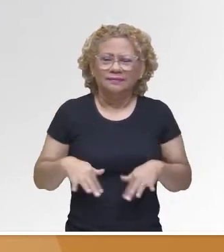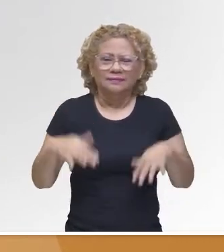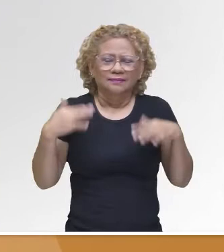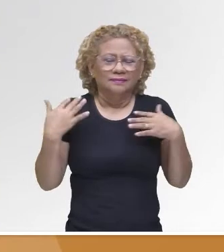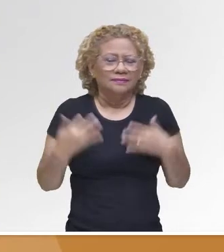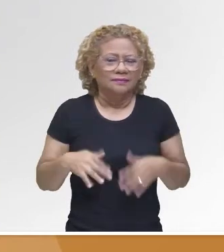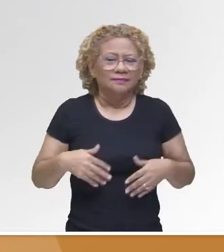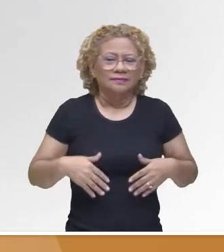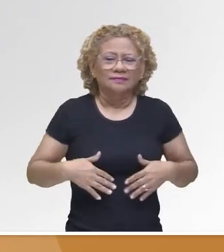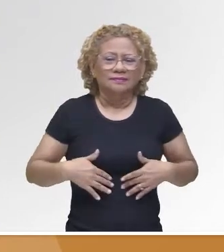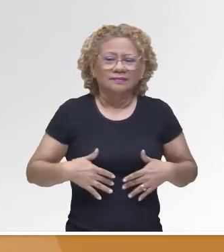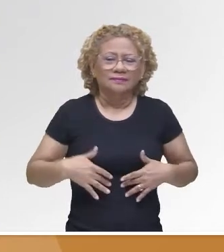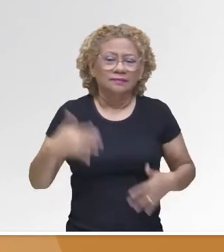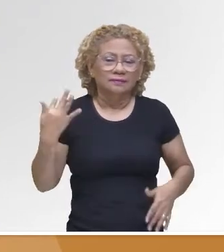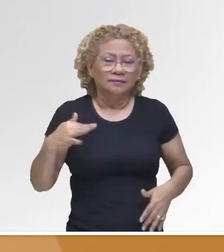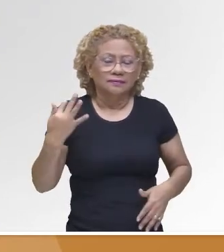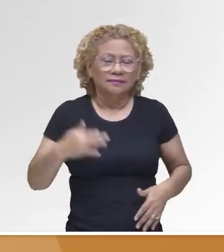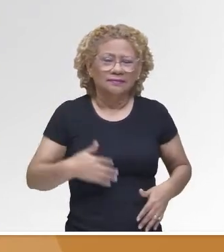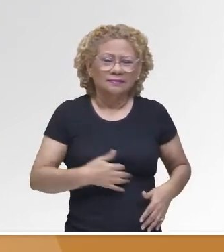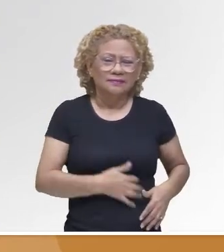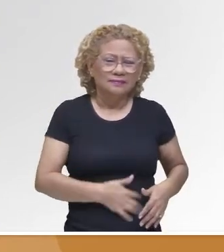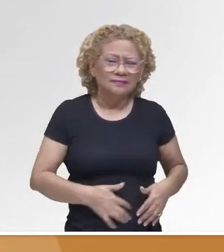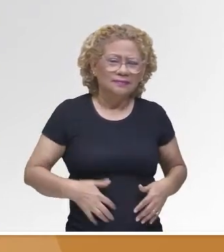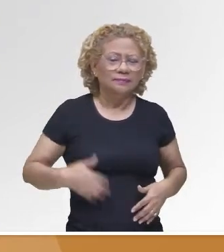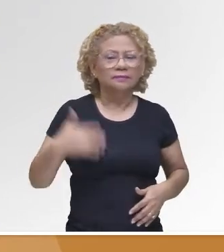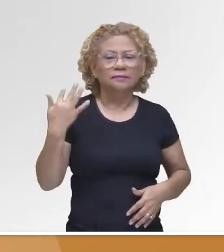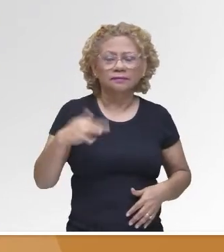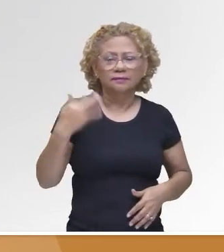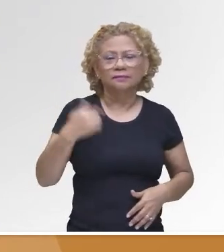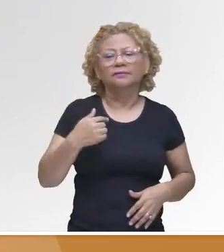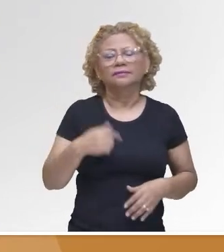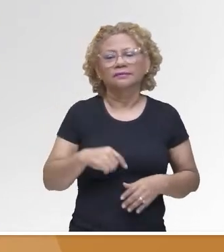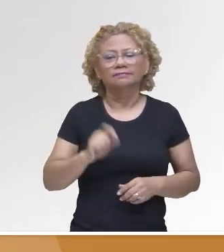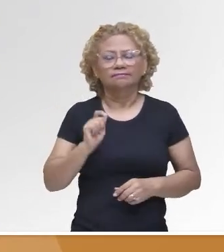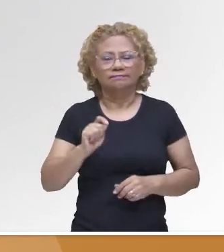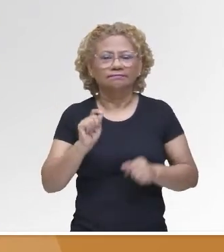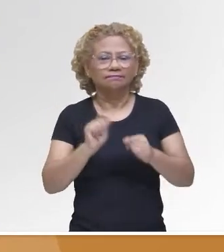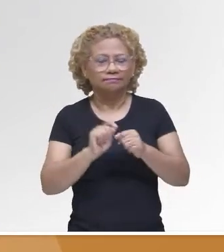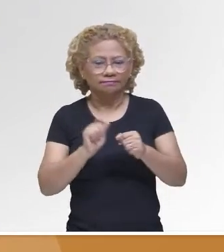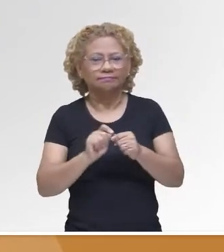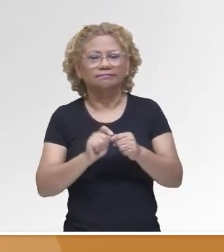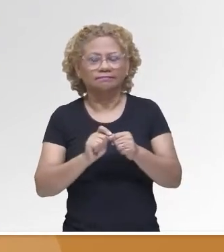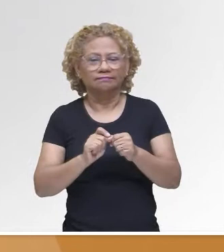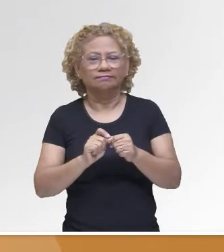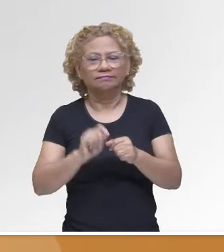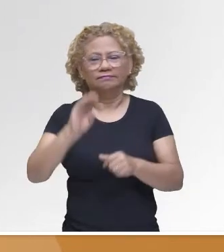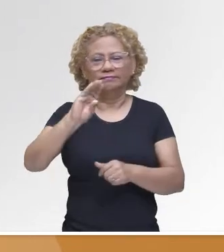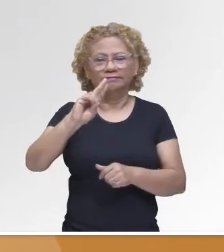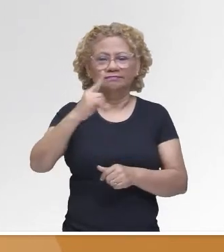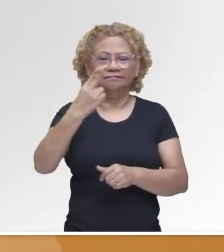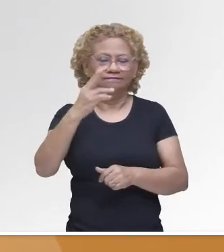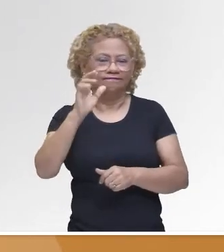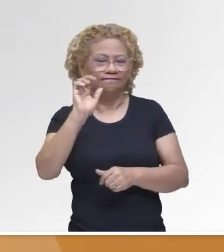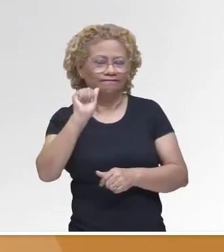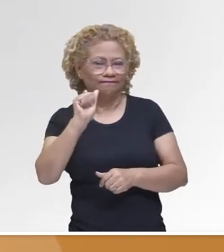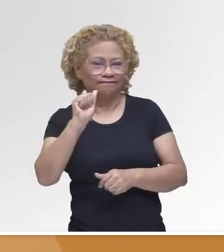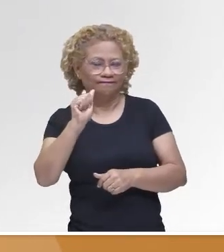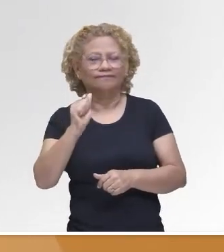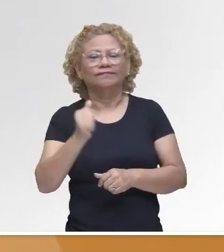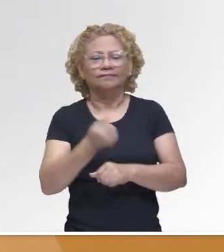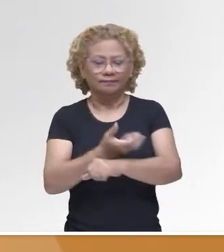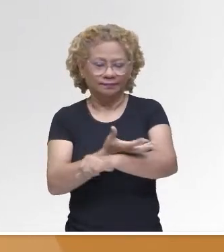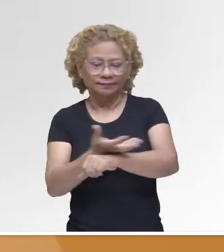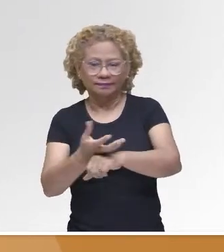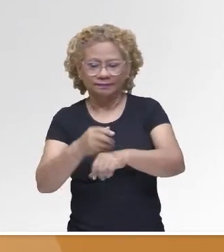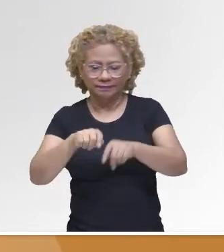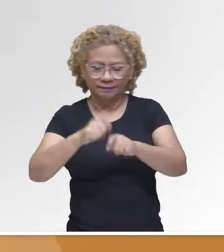na horta, e pega lá uma planta, o boldo, uma coisa, e faz um chazinho lá para tomar, A